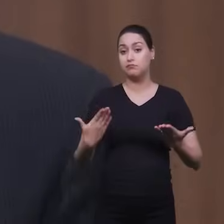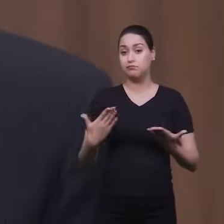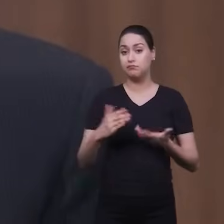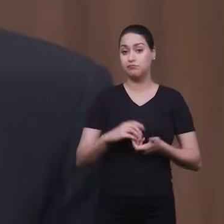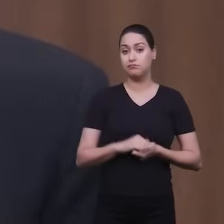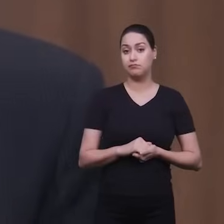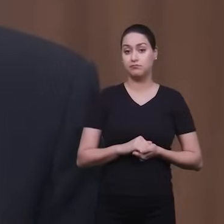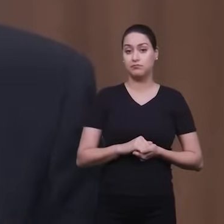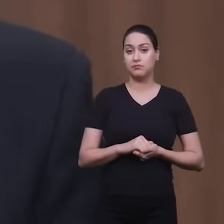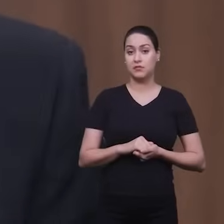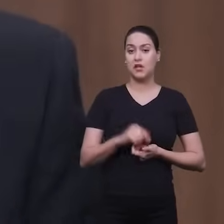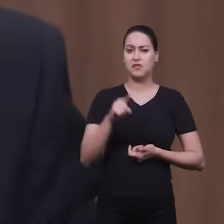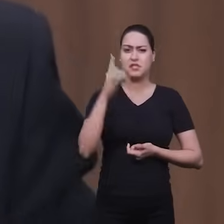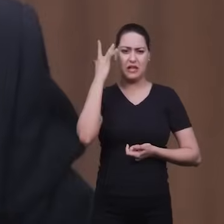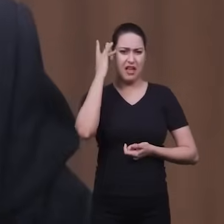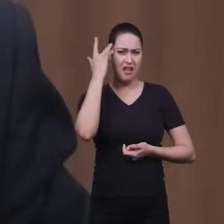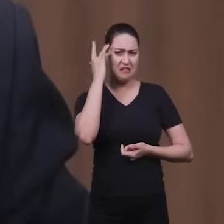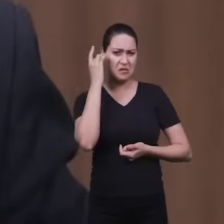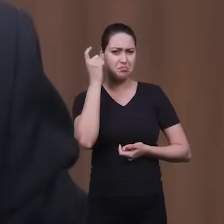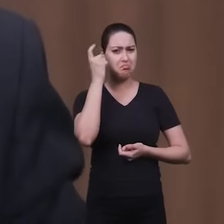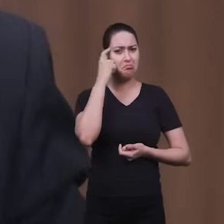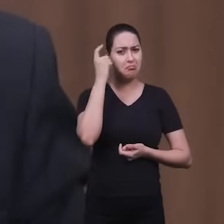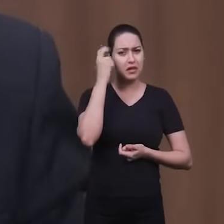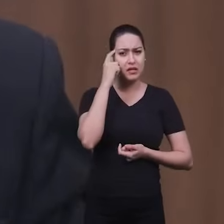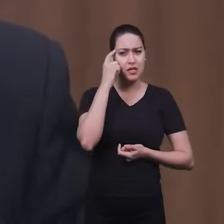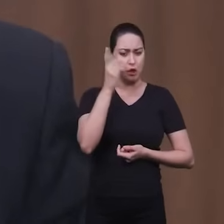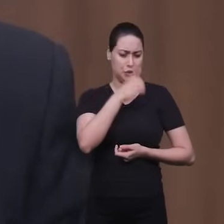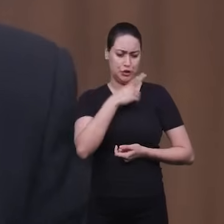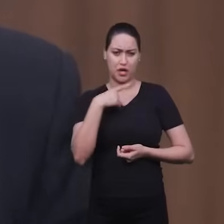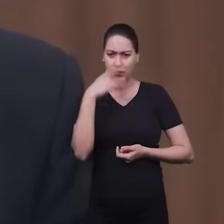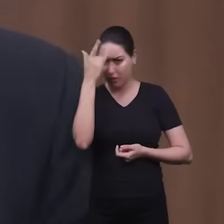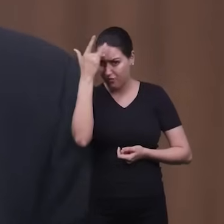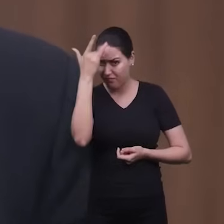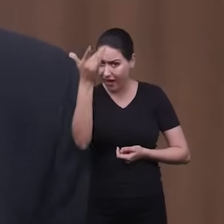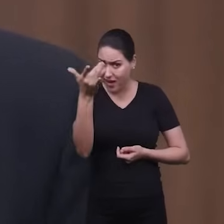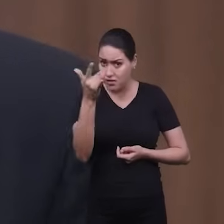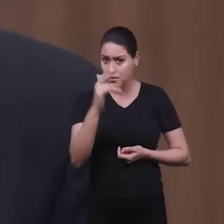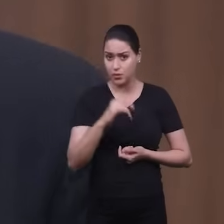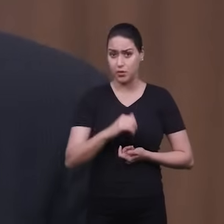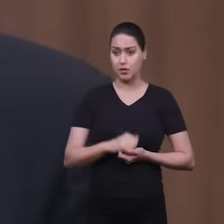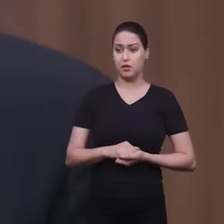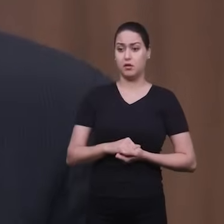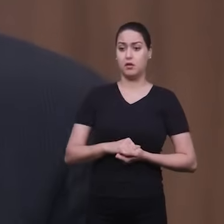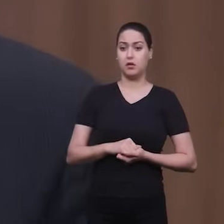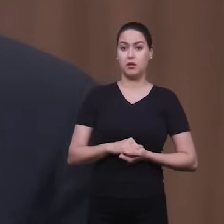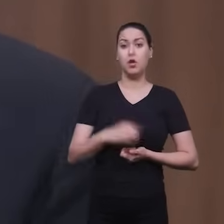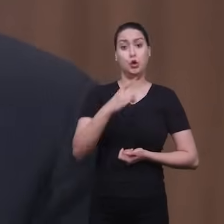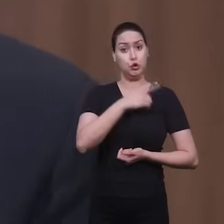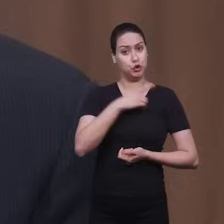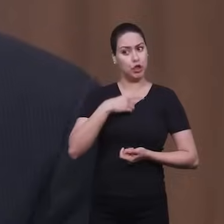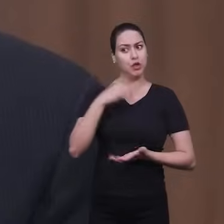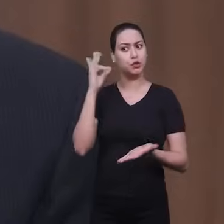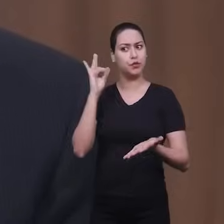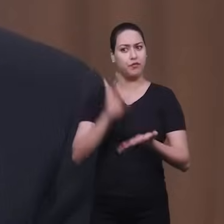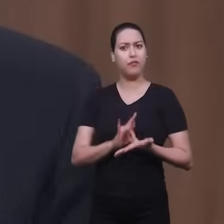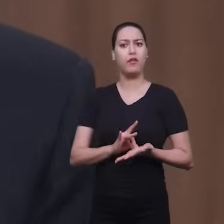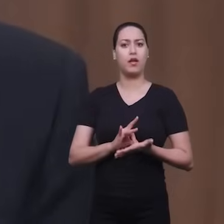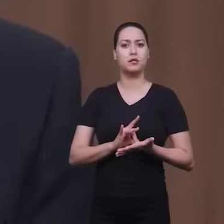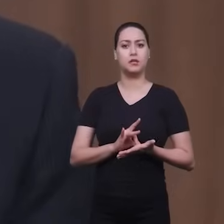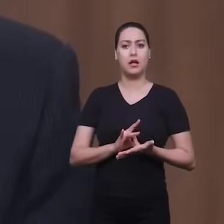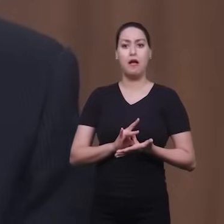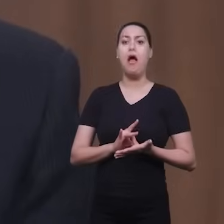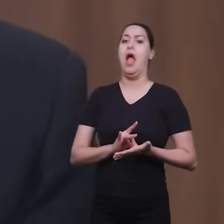outra coisa e você acha você pensa que o trabalho do dia que é um trabalho fácil O diácono quando é esse Eu sou diácono mesmo